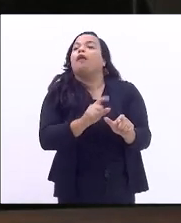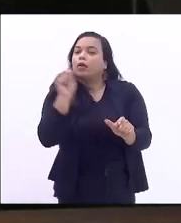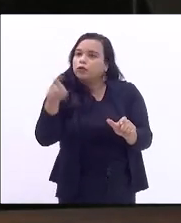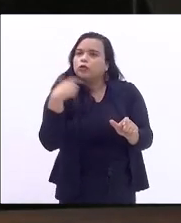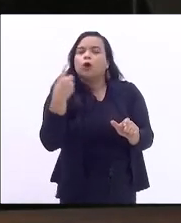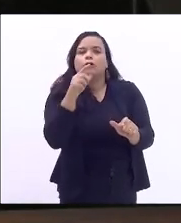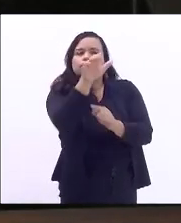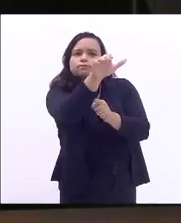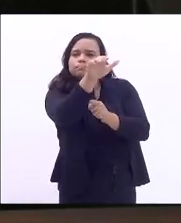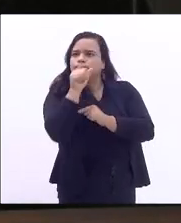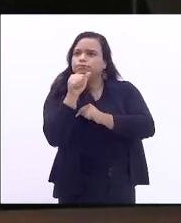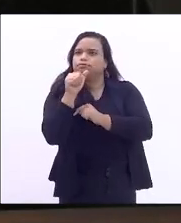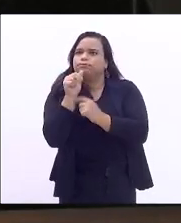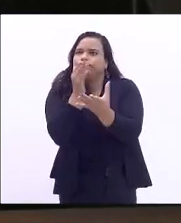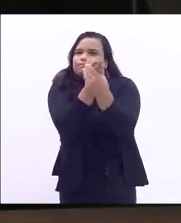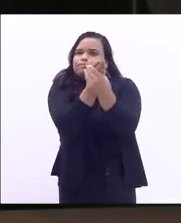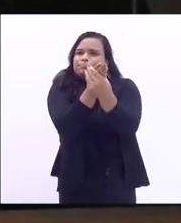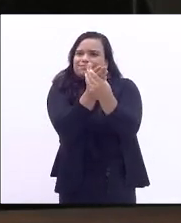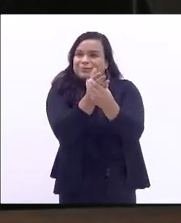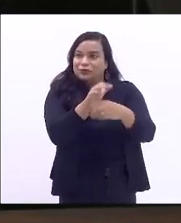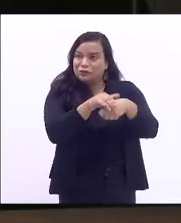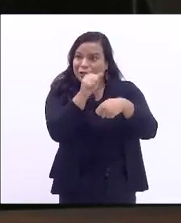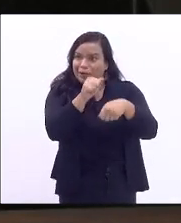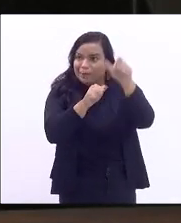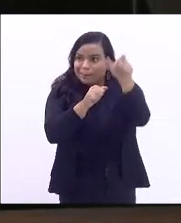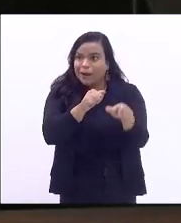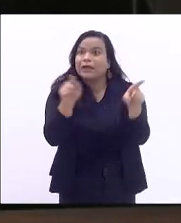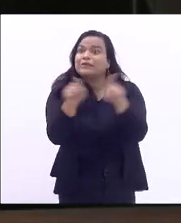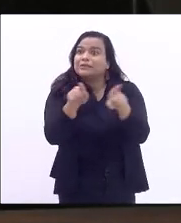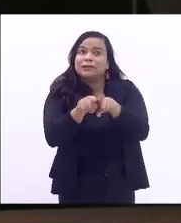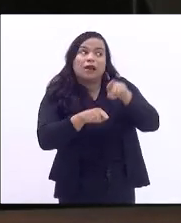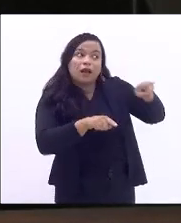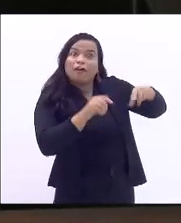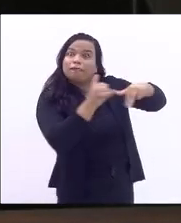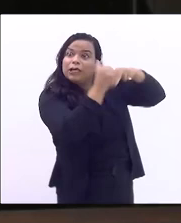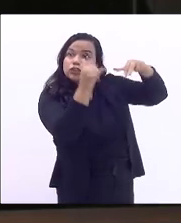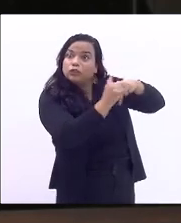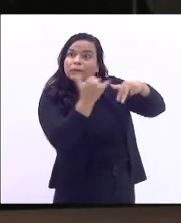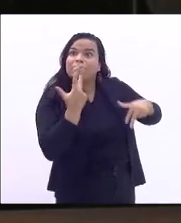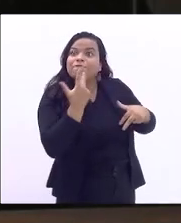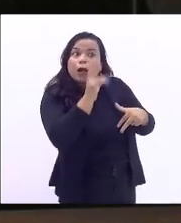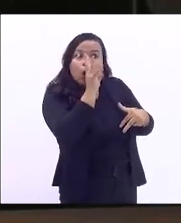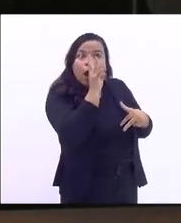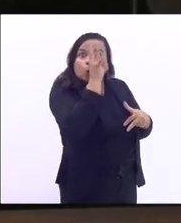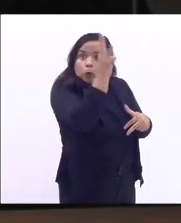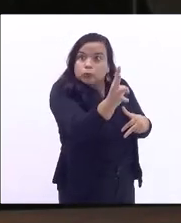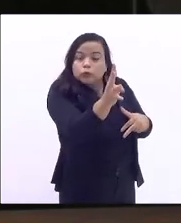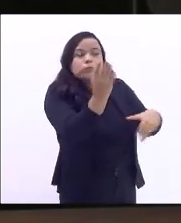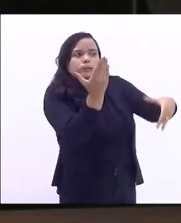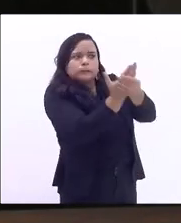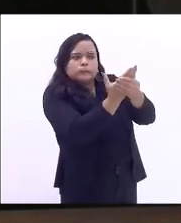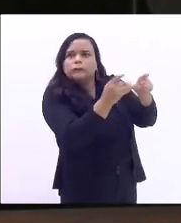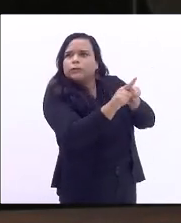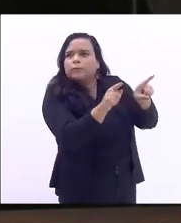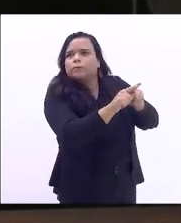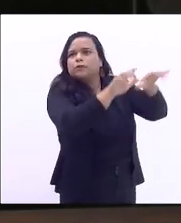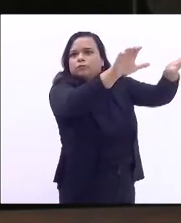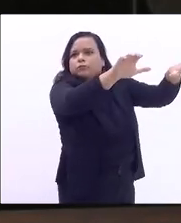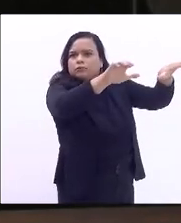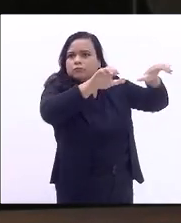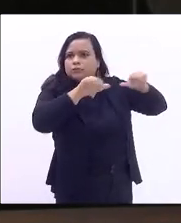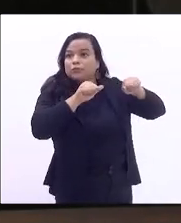vamos etema vamos também a suposta vítima em horários um